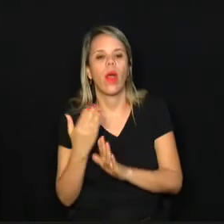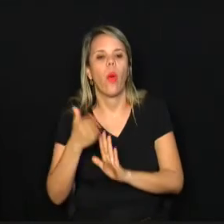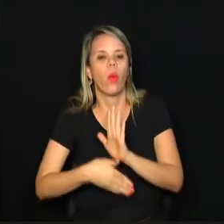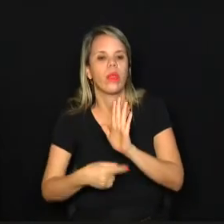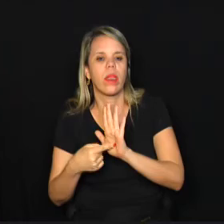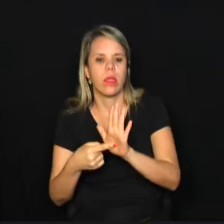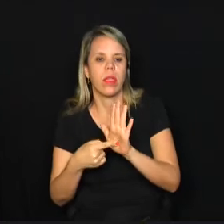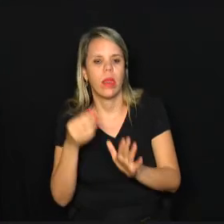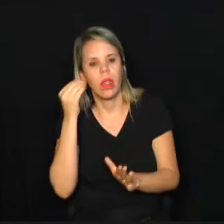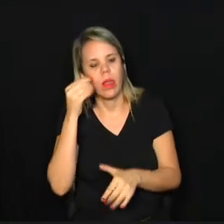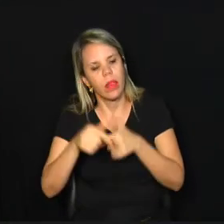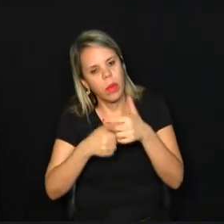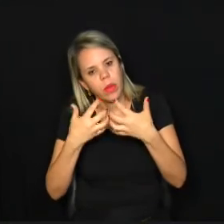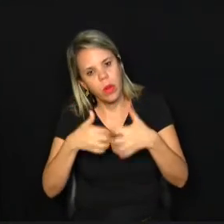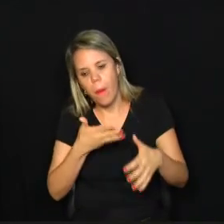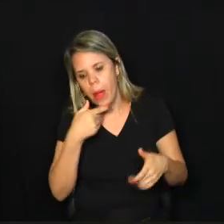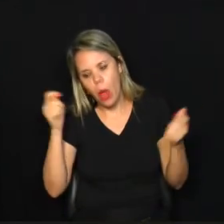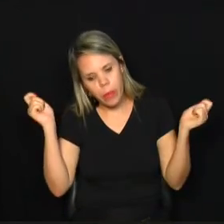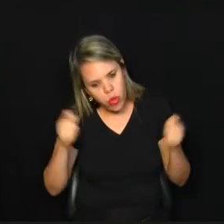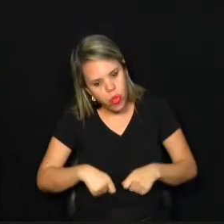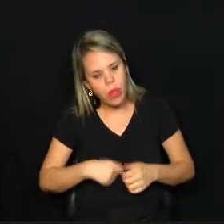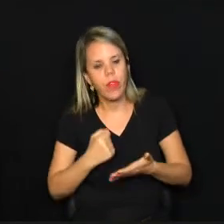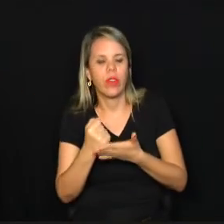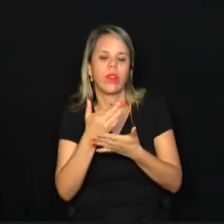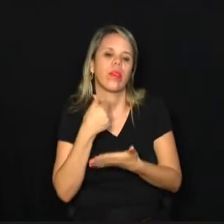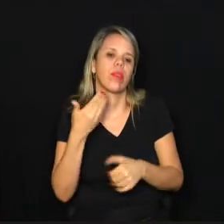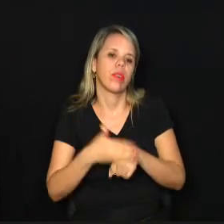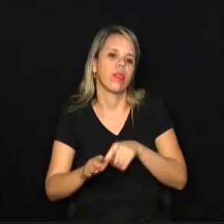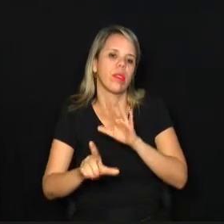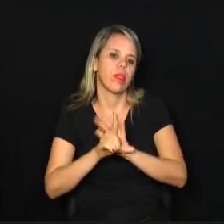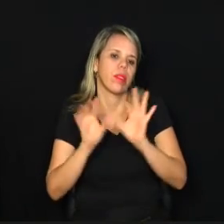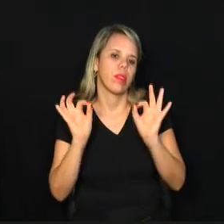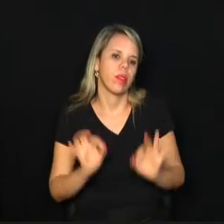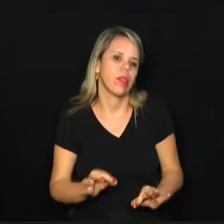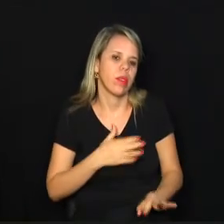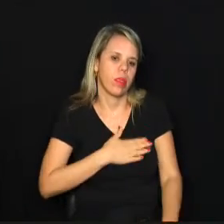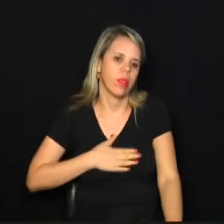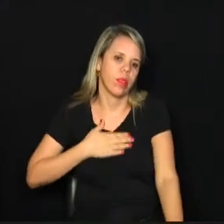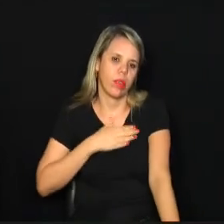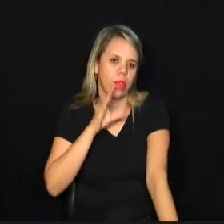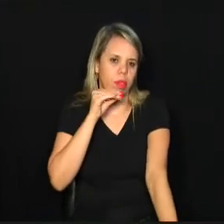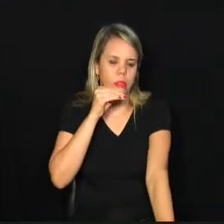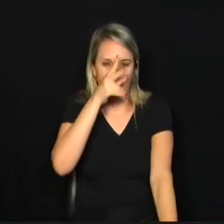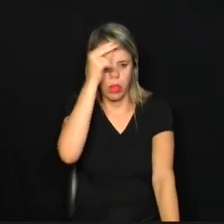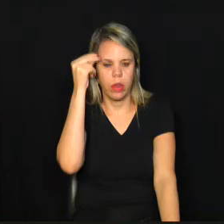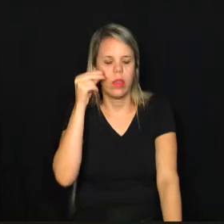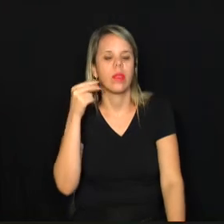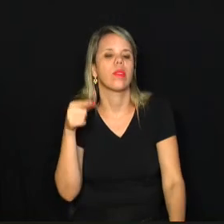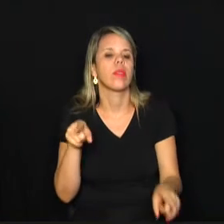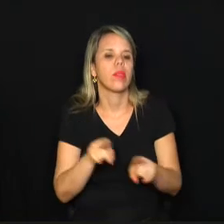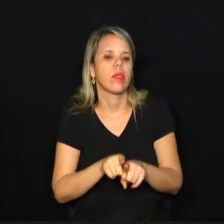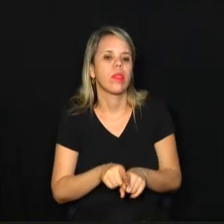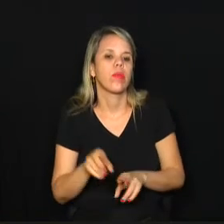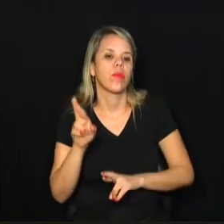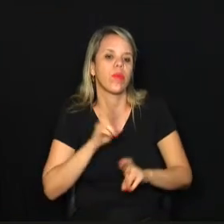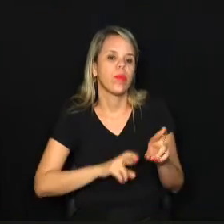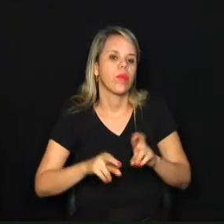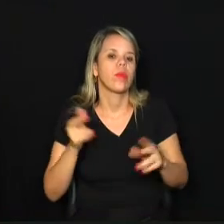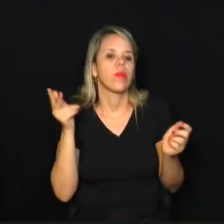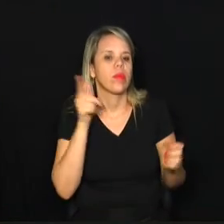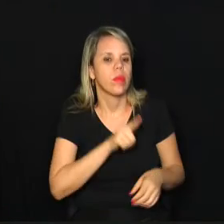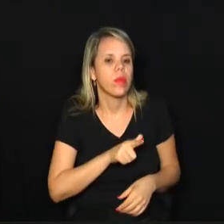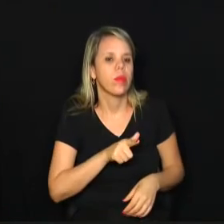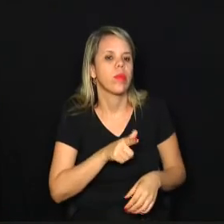ocorrendo e tentar trabalhar o melhor possível para aplicar uma lei que privilegie o funcionalismo público, mas, em última análise, que a gente